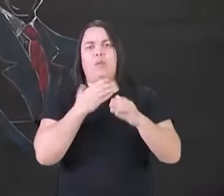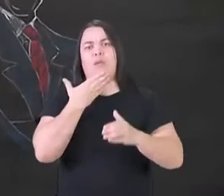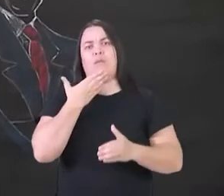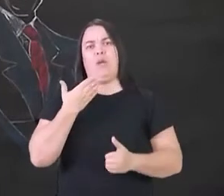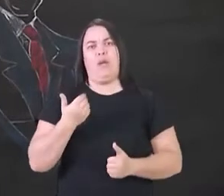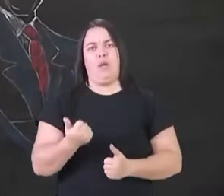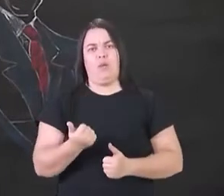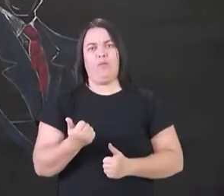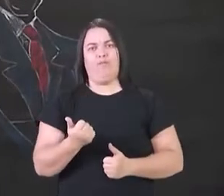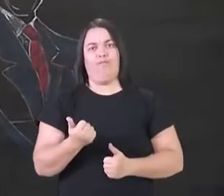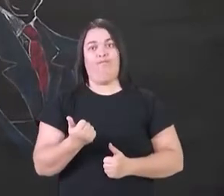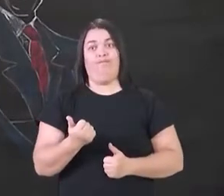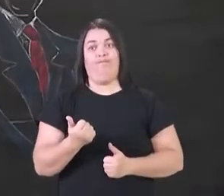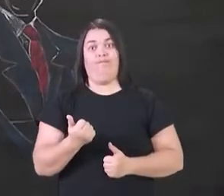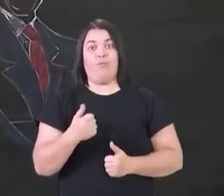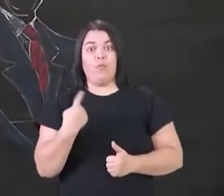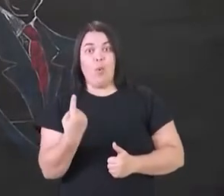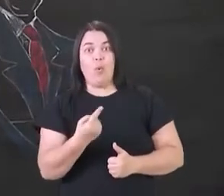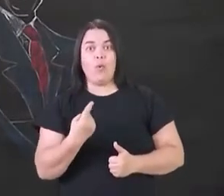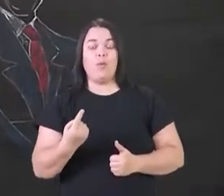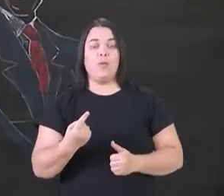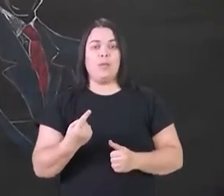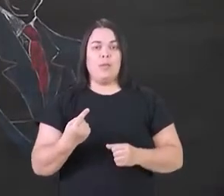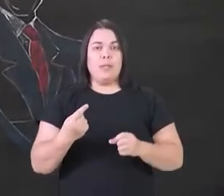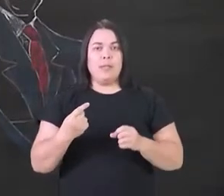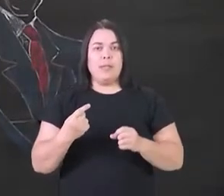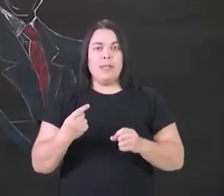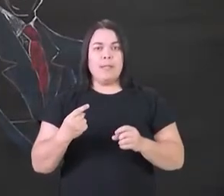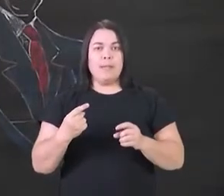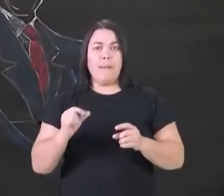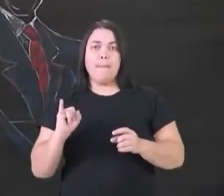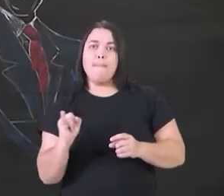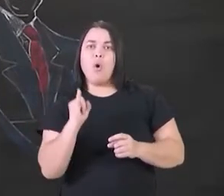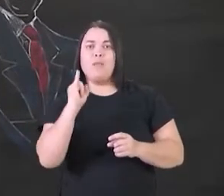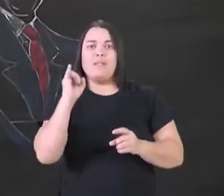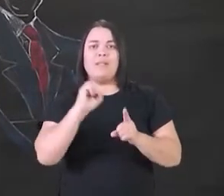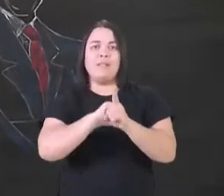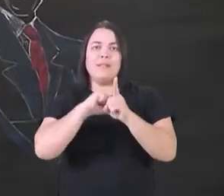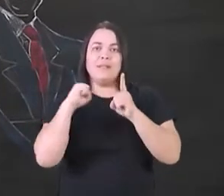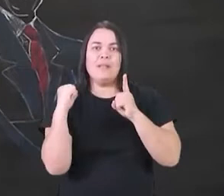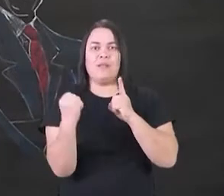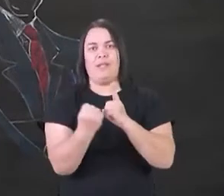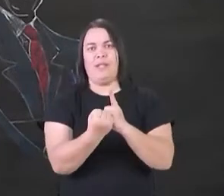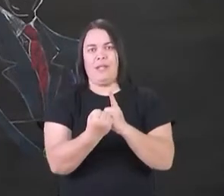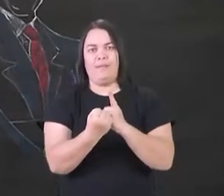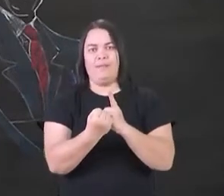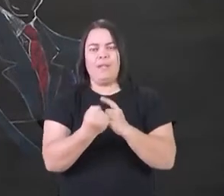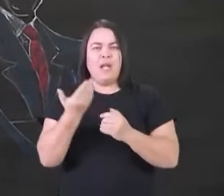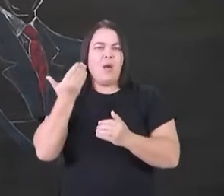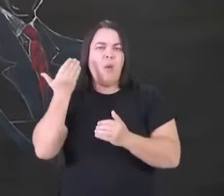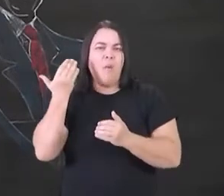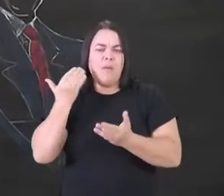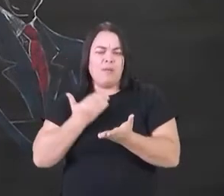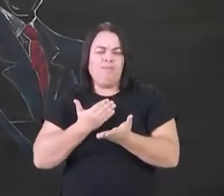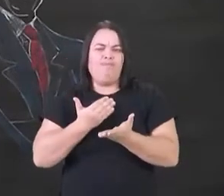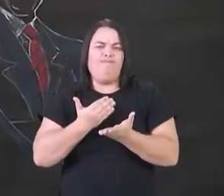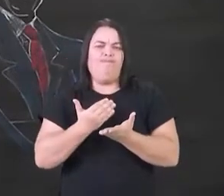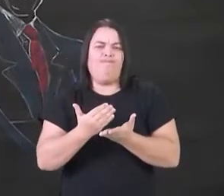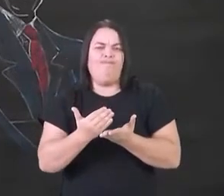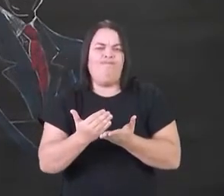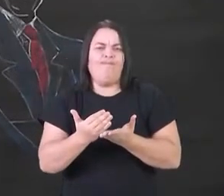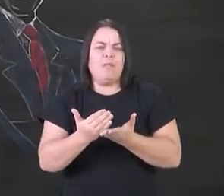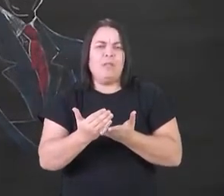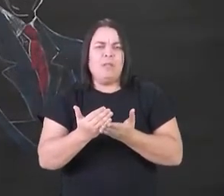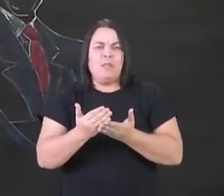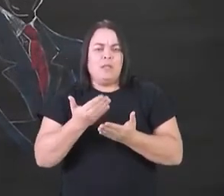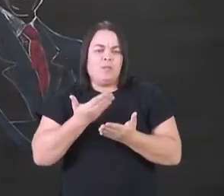nos colocando como seres mais ativos socialmente. E aí, é claro, o que era no início? Algumas palavras e